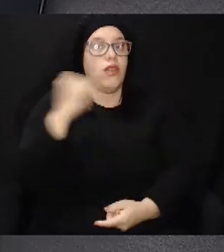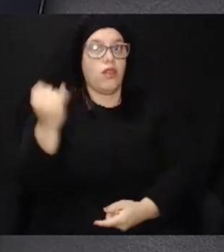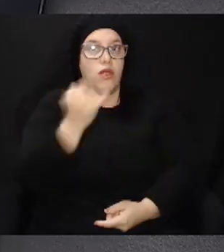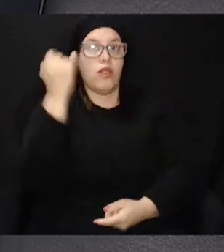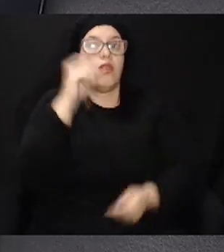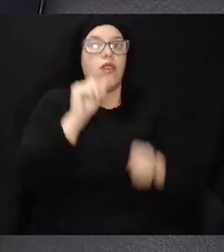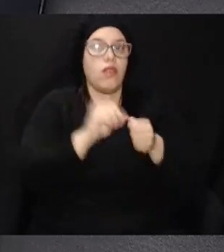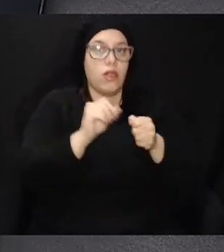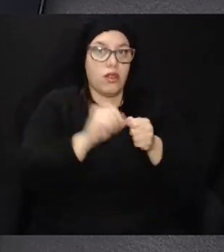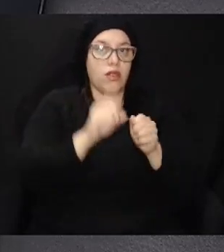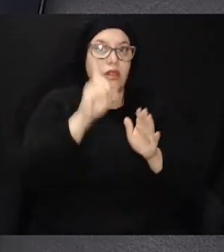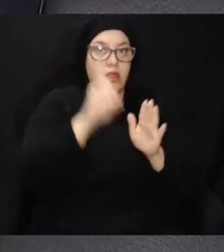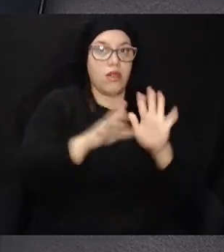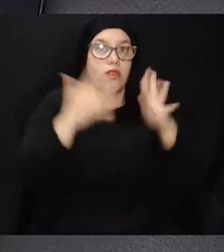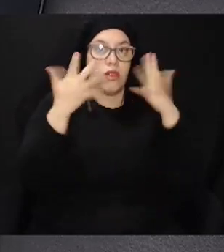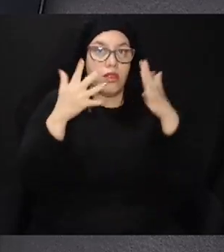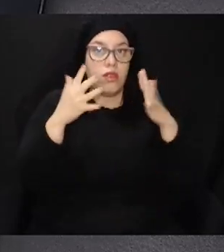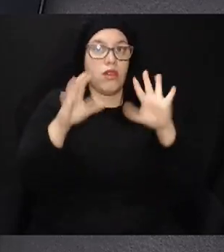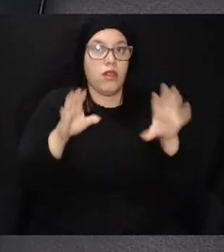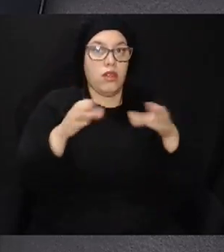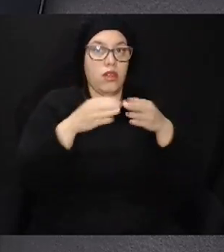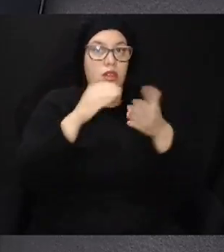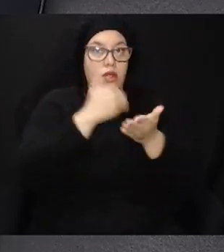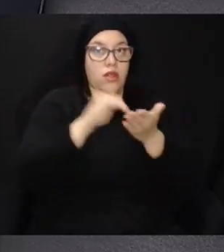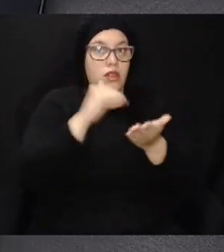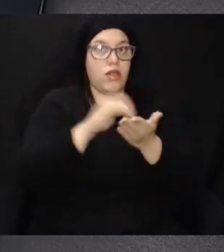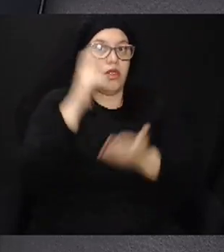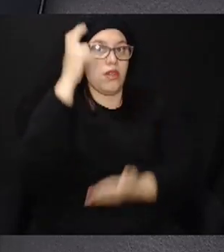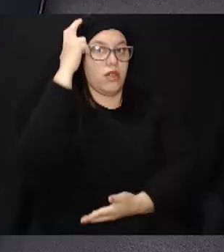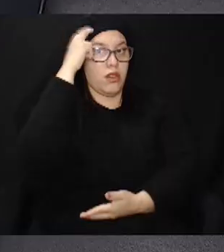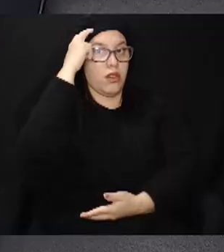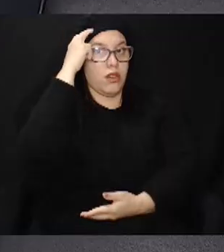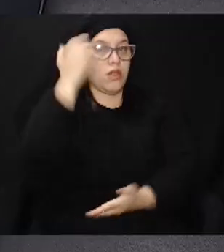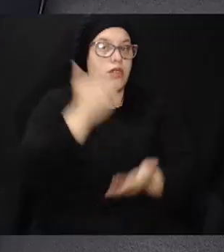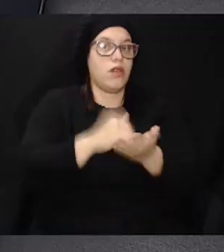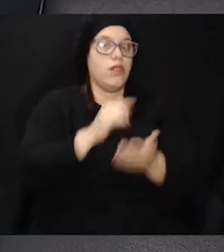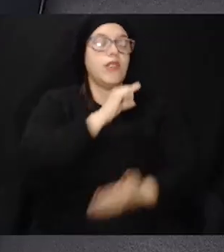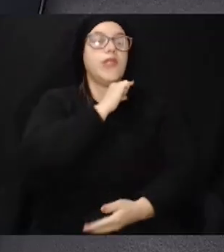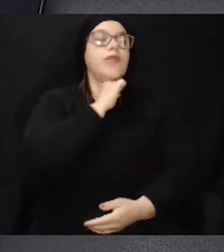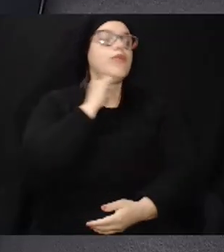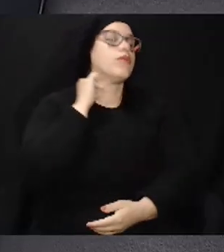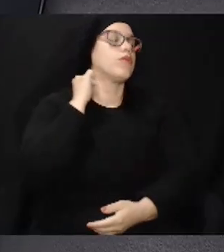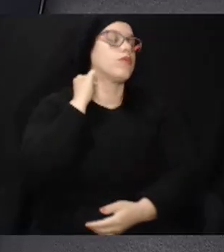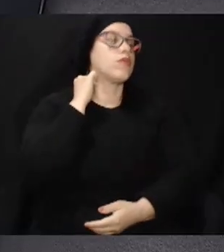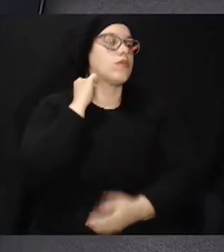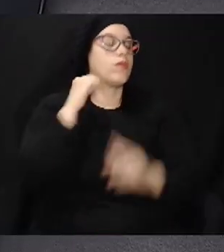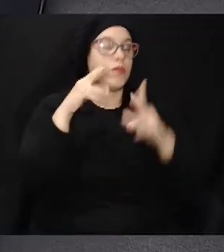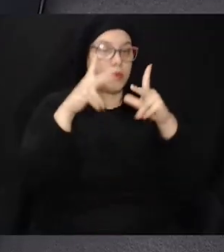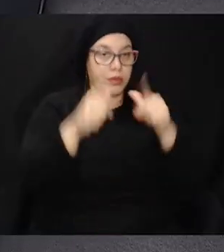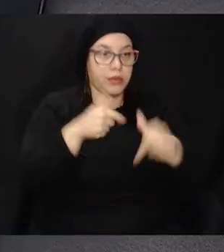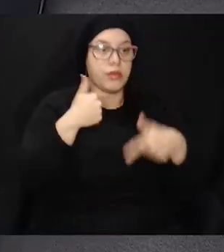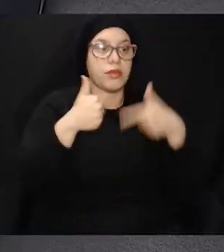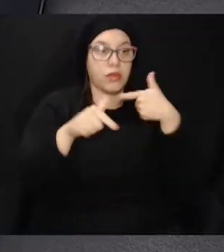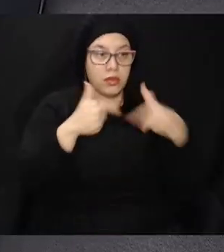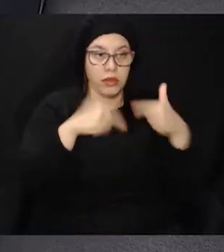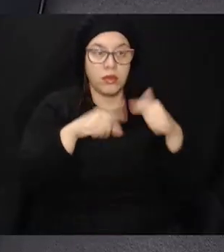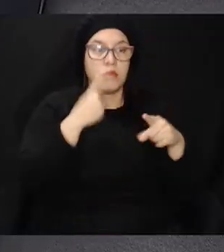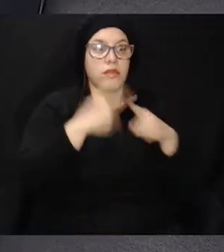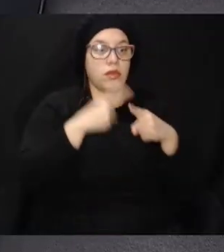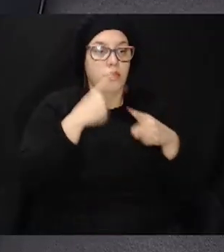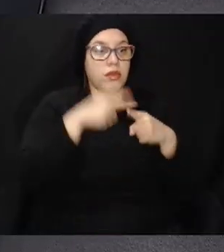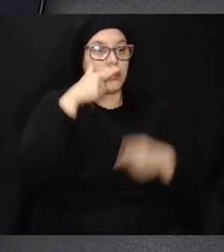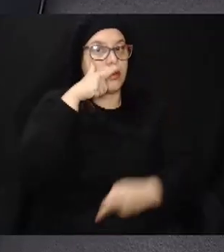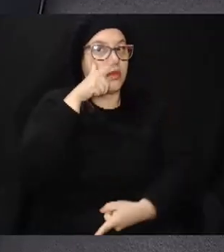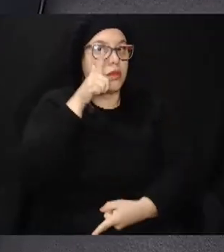direito. Parabéns à equipe da Secretaria de Cultura, à secretária Alexandra Caprioli, todos que trabalham, porque nós conseguimos fazer algo que